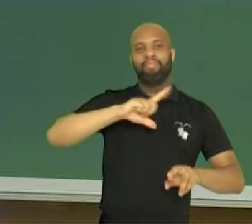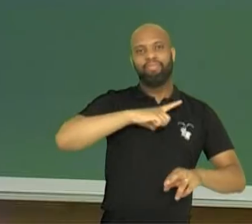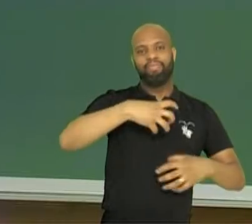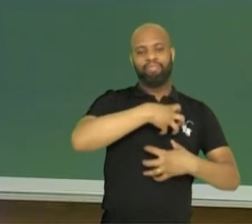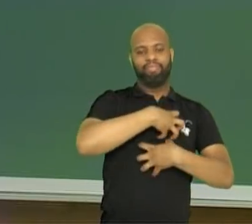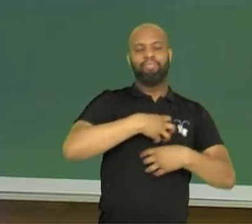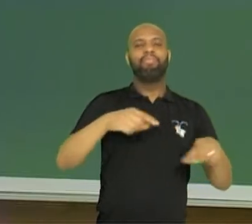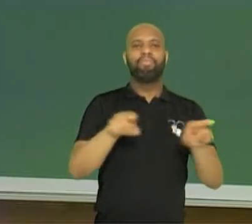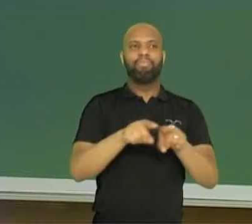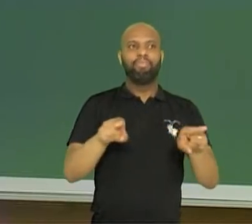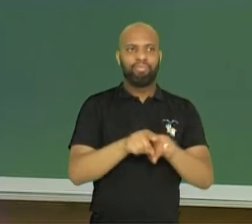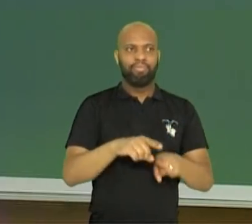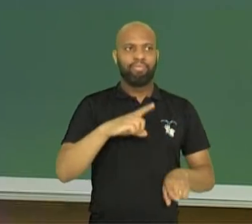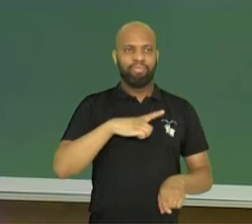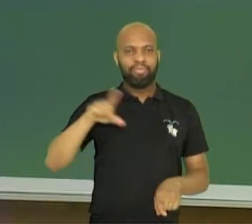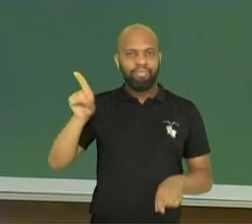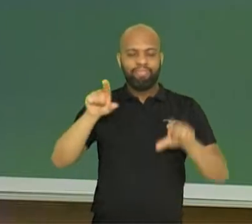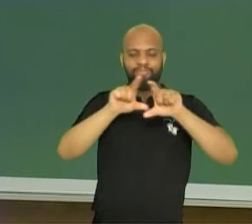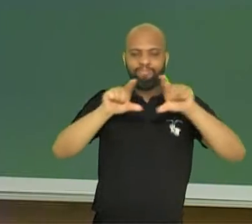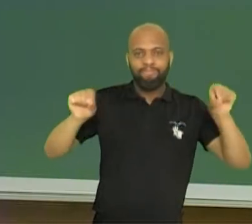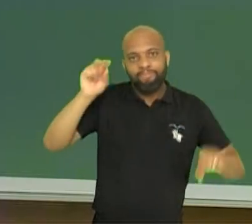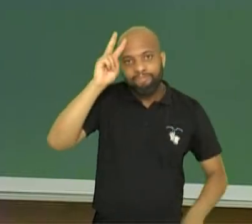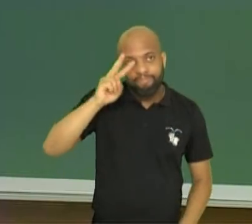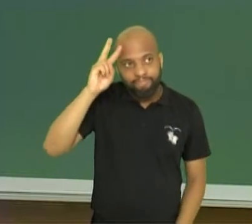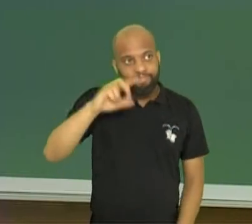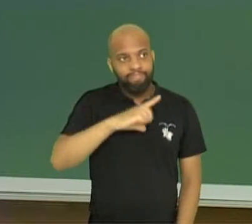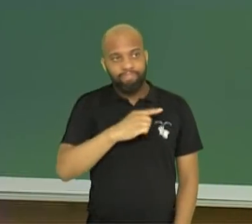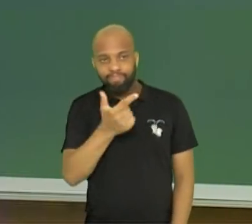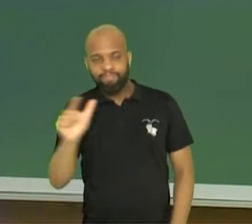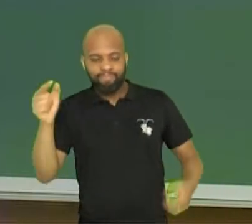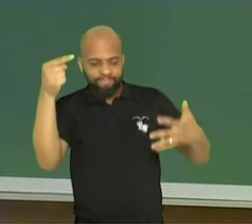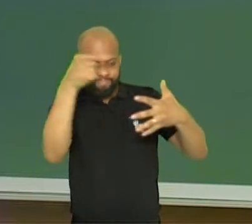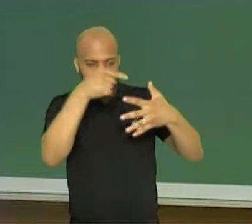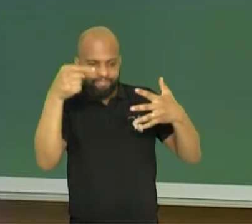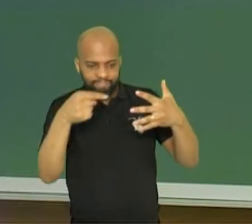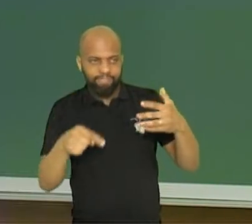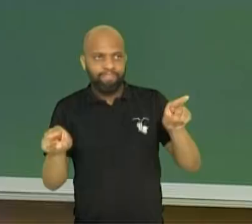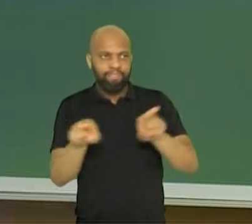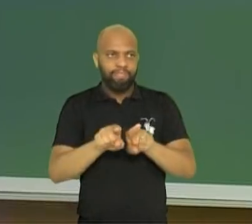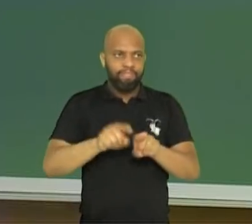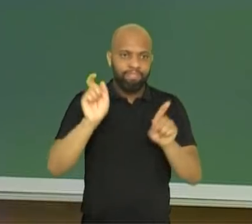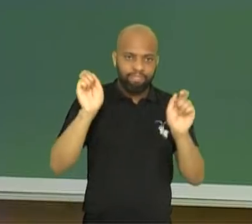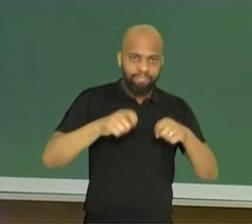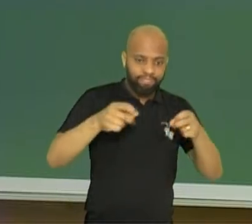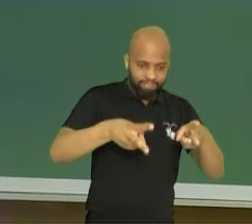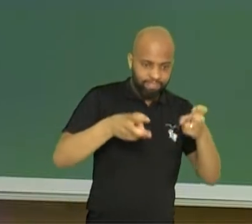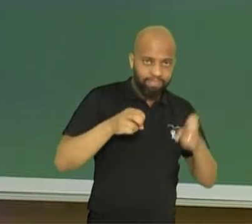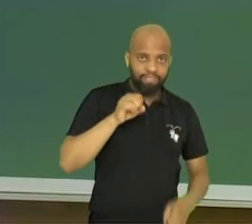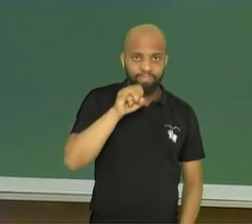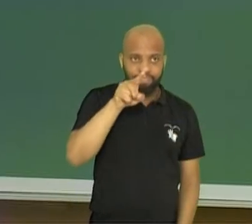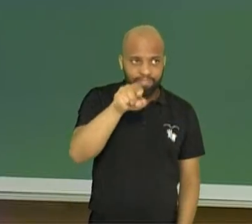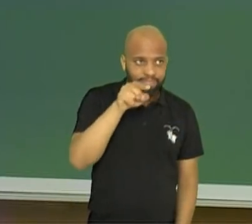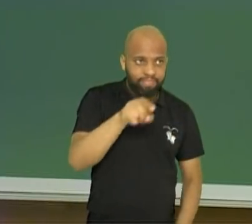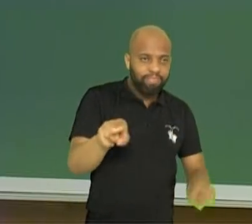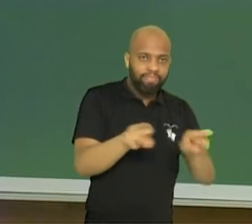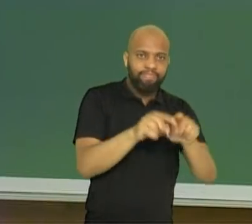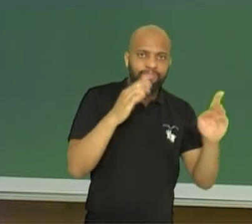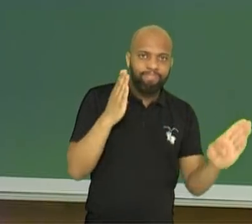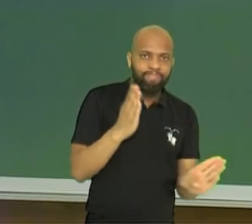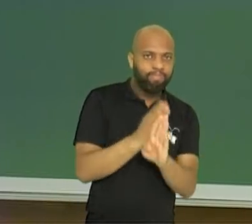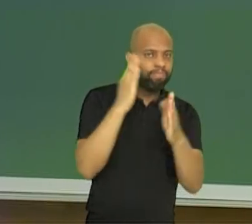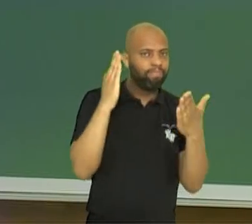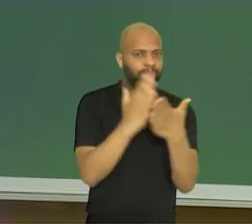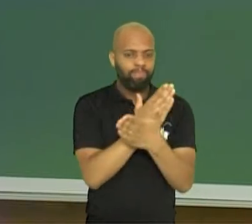também dessa tirinha. E aí a gente tem outros elementos que poderiam ser percebidos também. Se você descobriu alguma